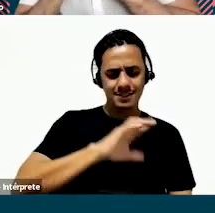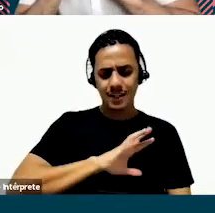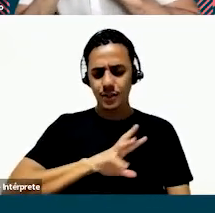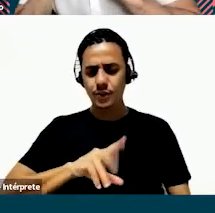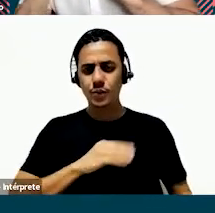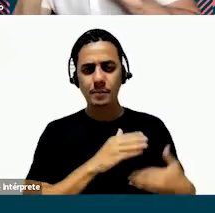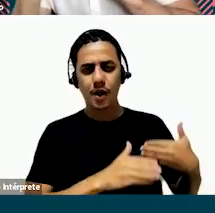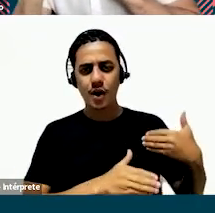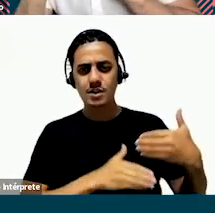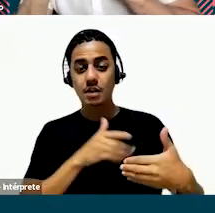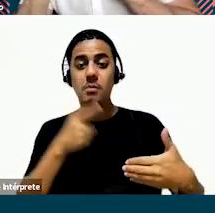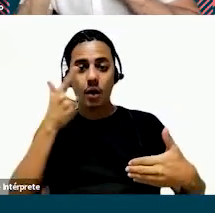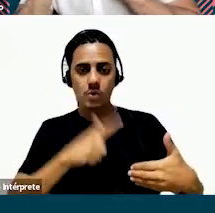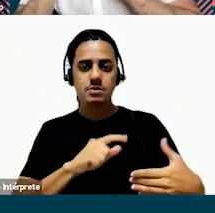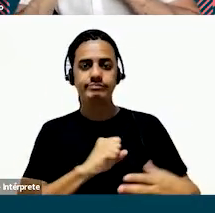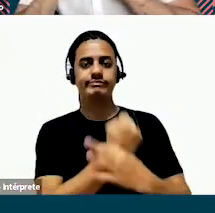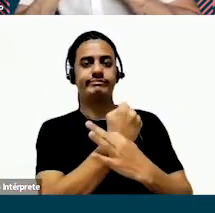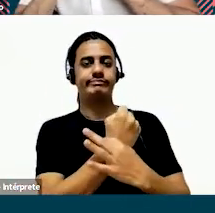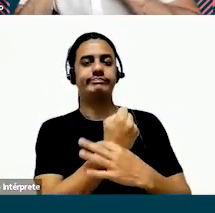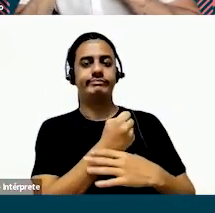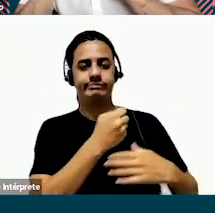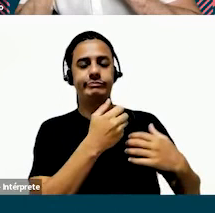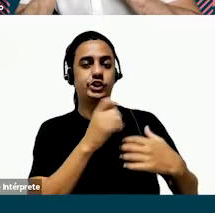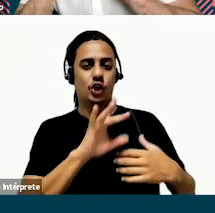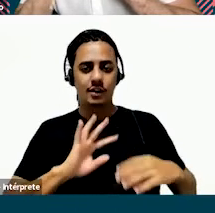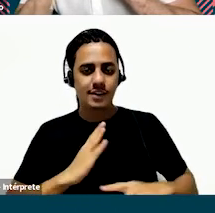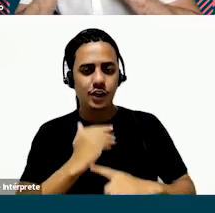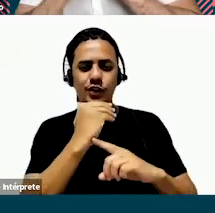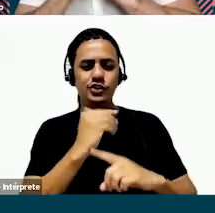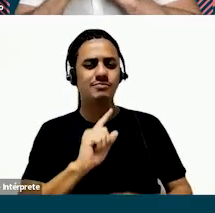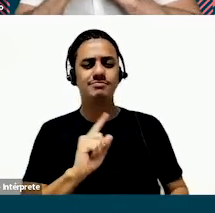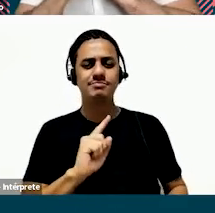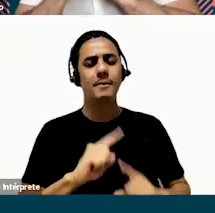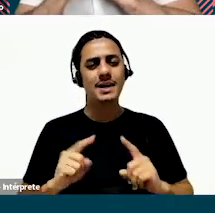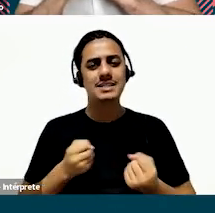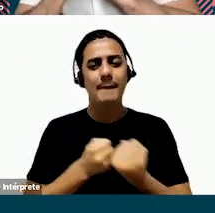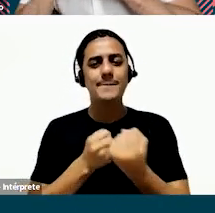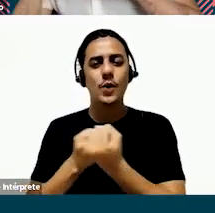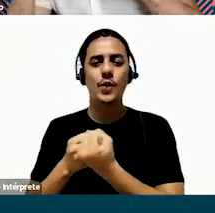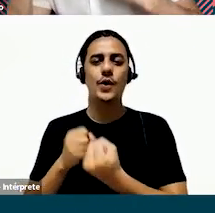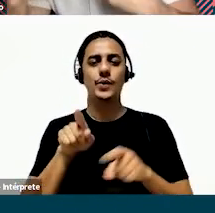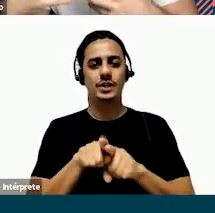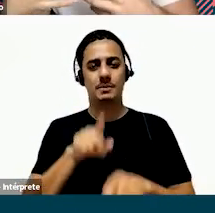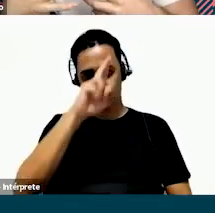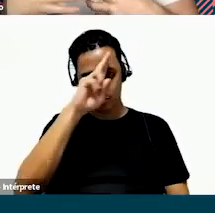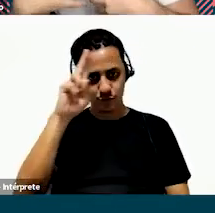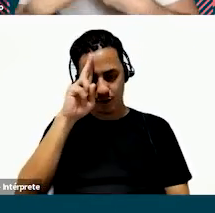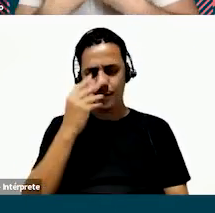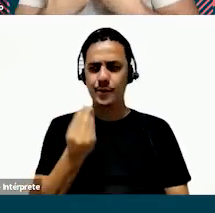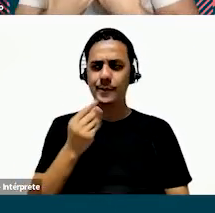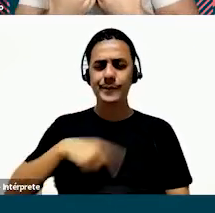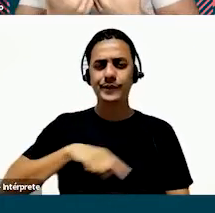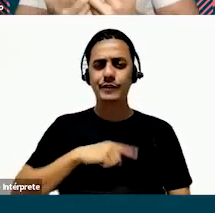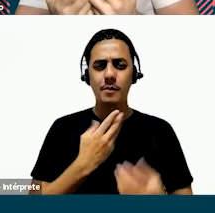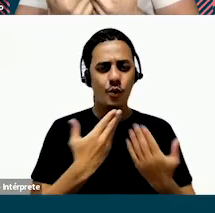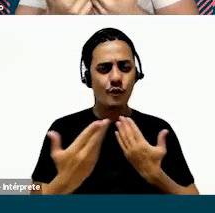pensar todo o processo de sustentação, não só de sustentação tecnológica, mas também de suporte ao usuário, como que a